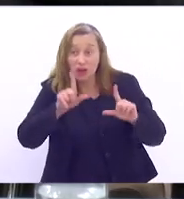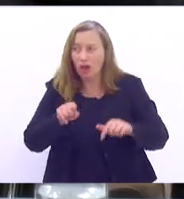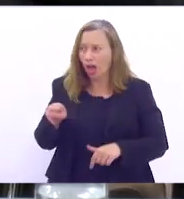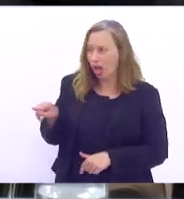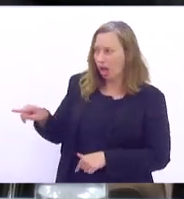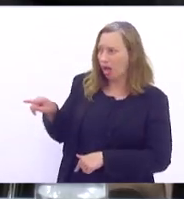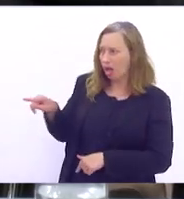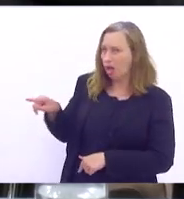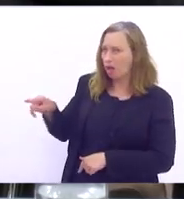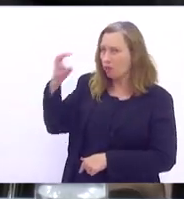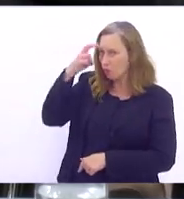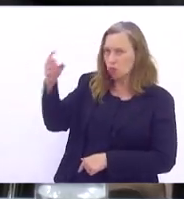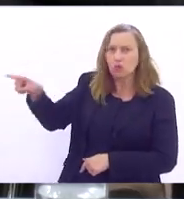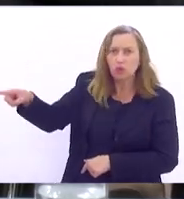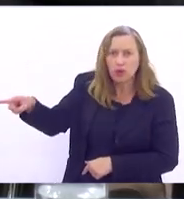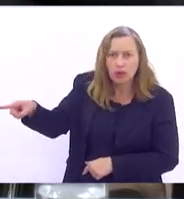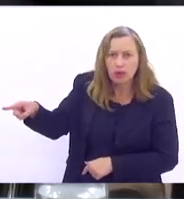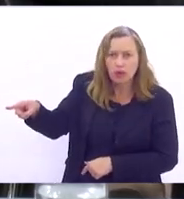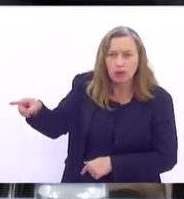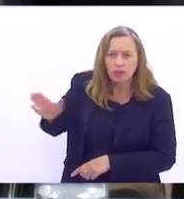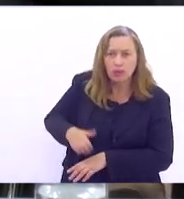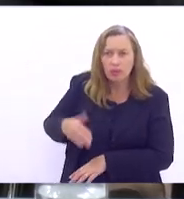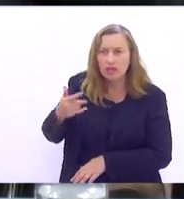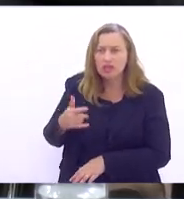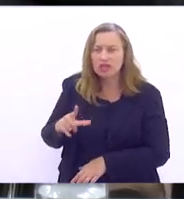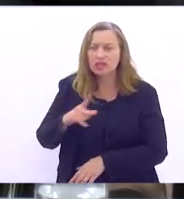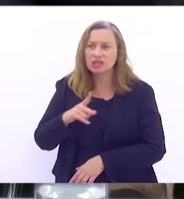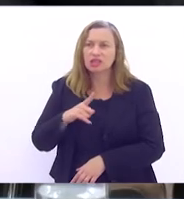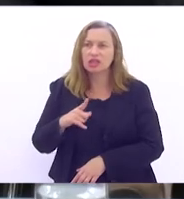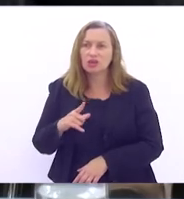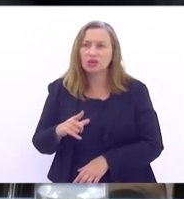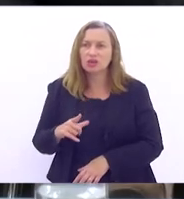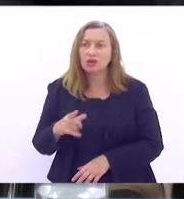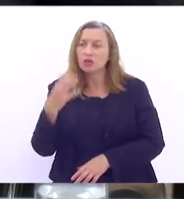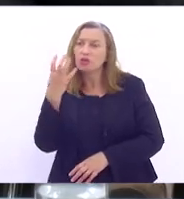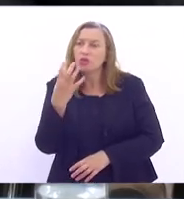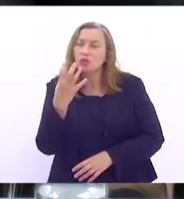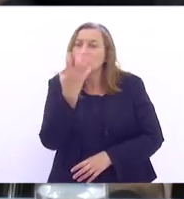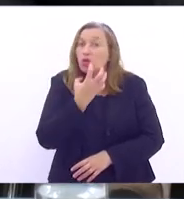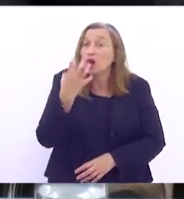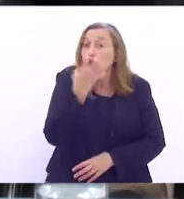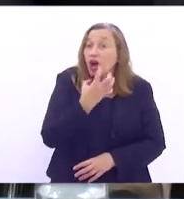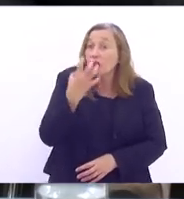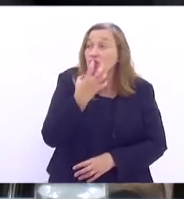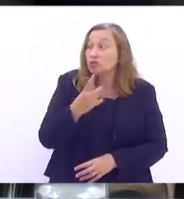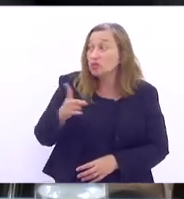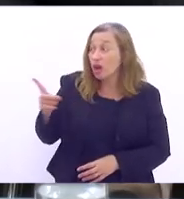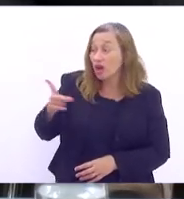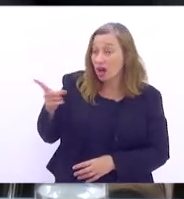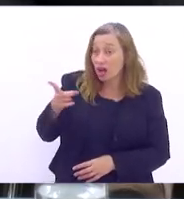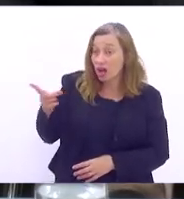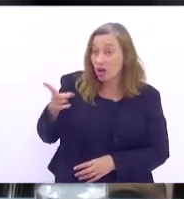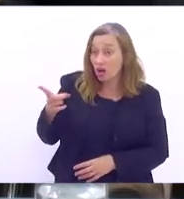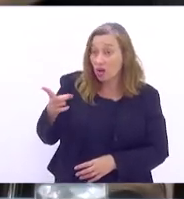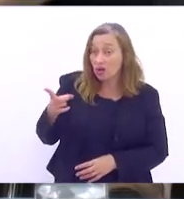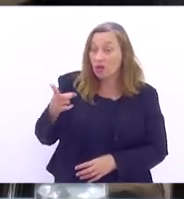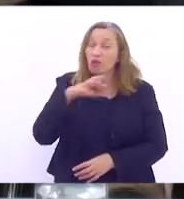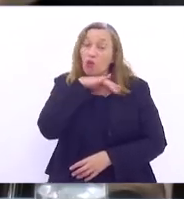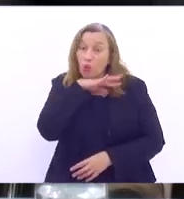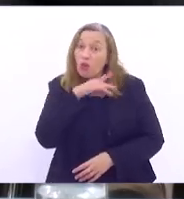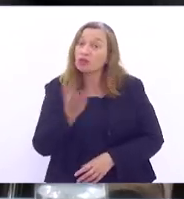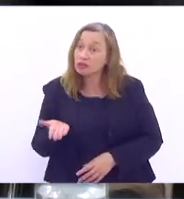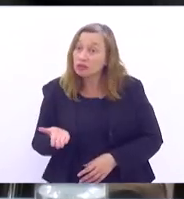é cultura. Por mais que eles tenham ali feito algum cântico, se os cânticos que foram feitos ali também foram